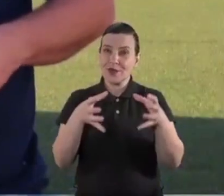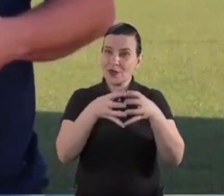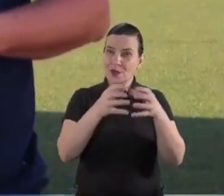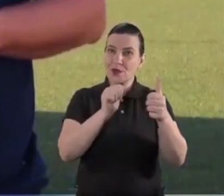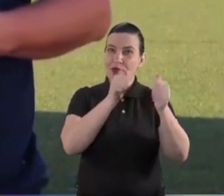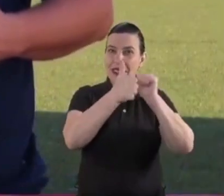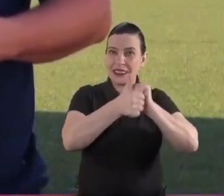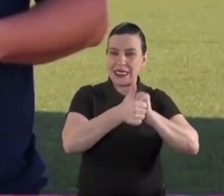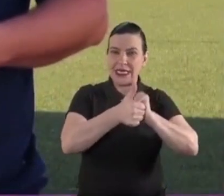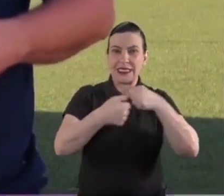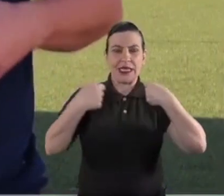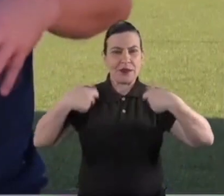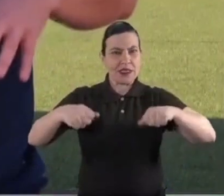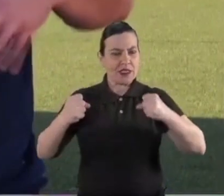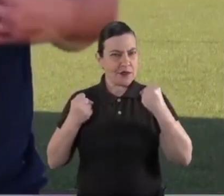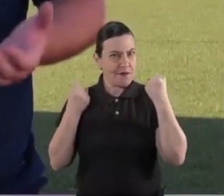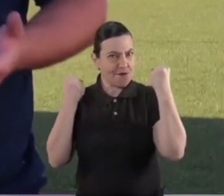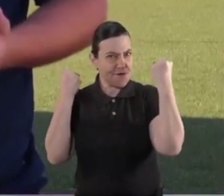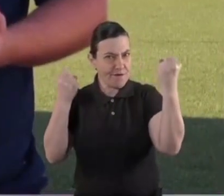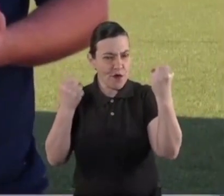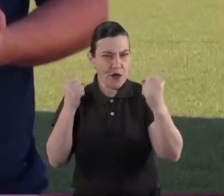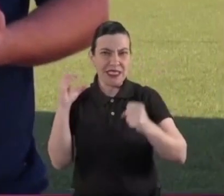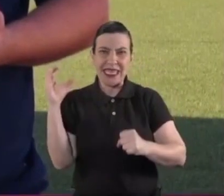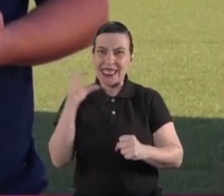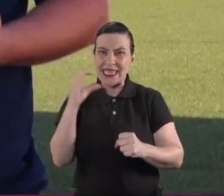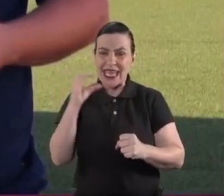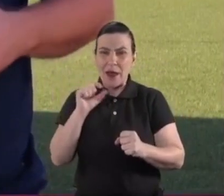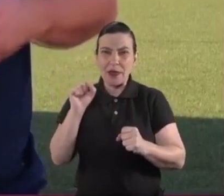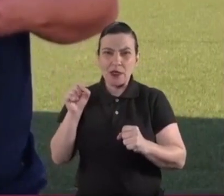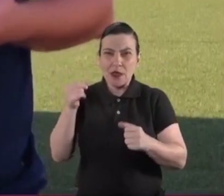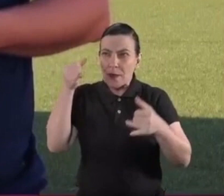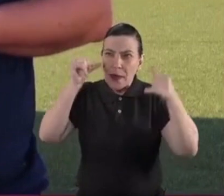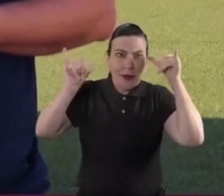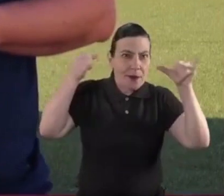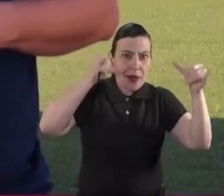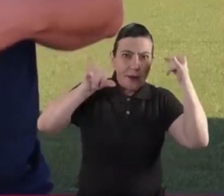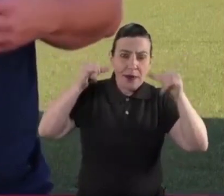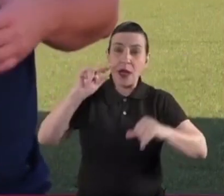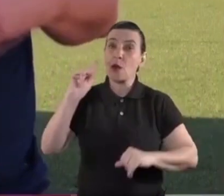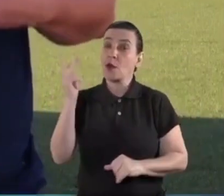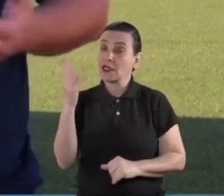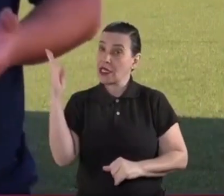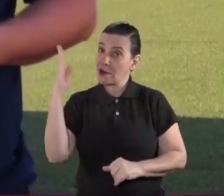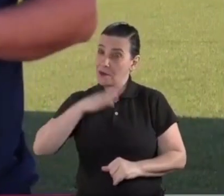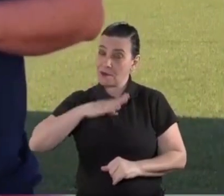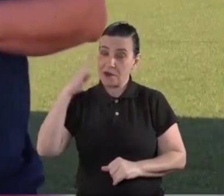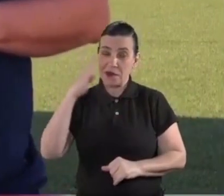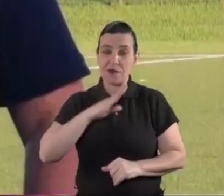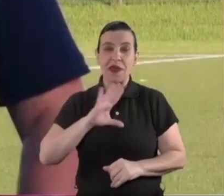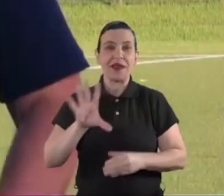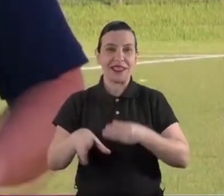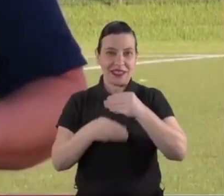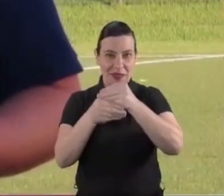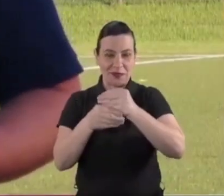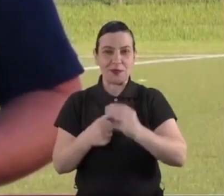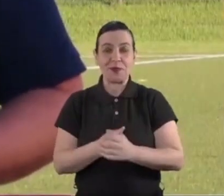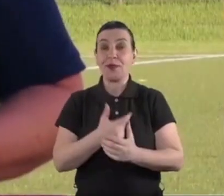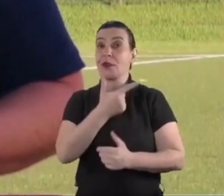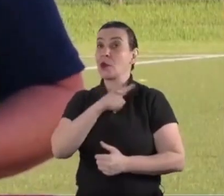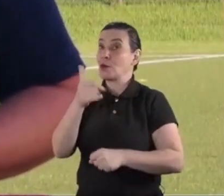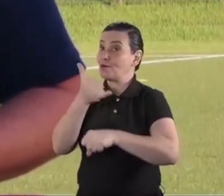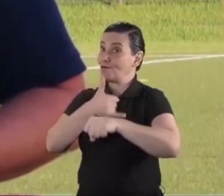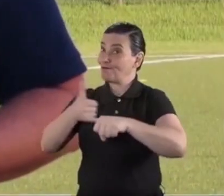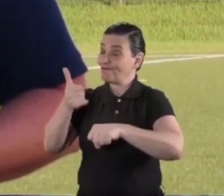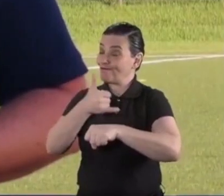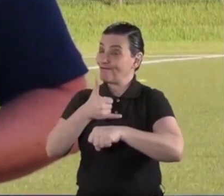que precisam de força, potência e reagir rápido a estímulos externos, o hortelã-pimenta torna-se um grande aliado. Um outro óleo que